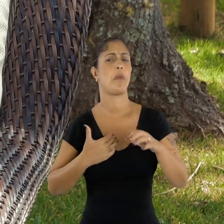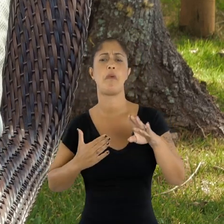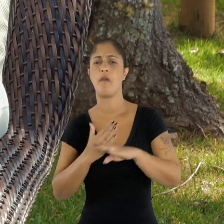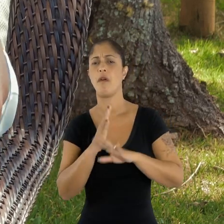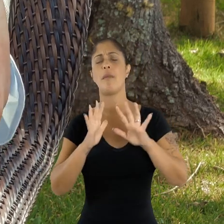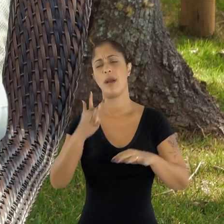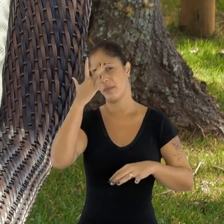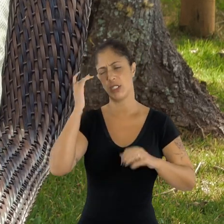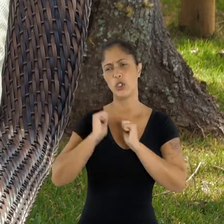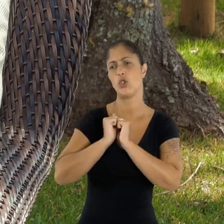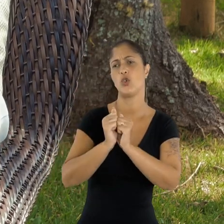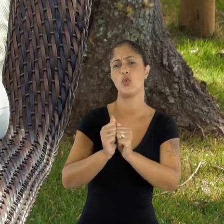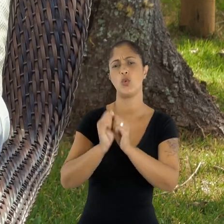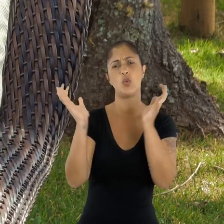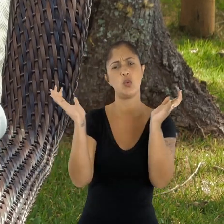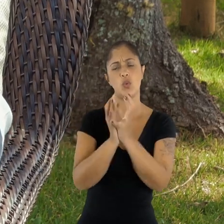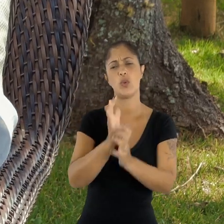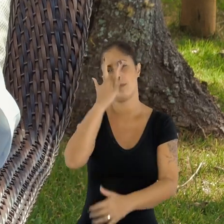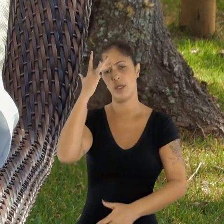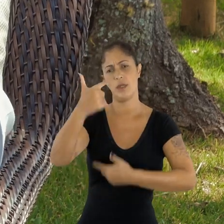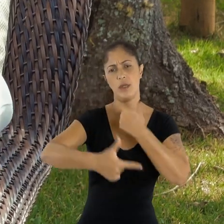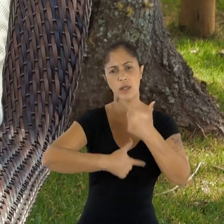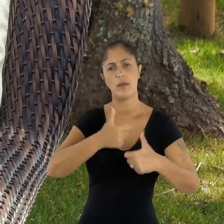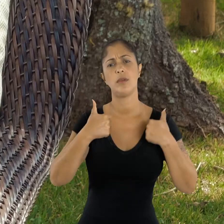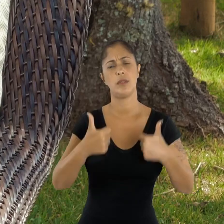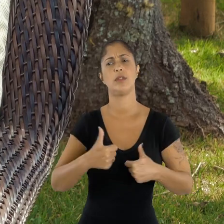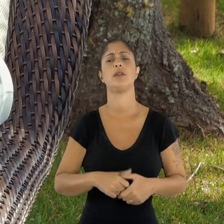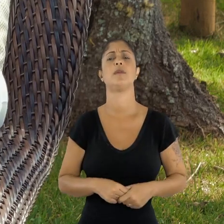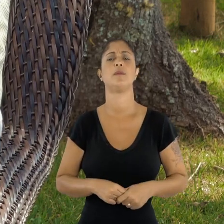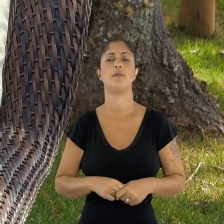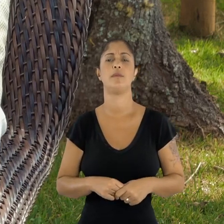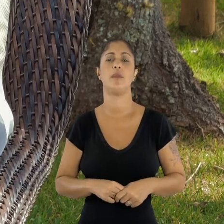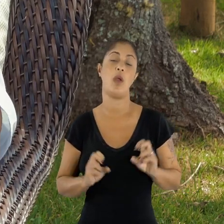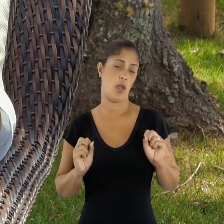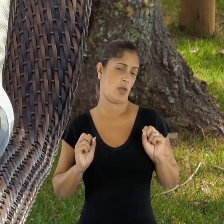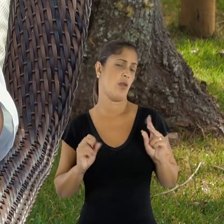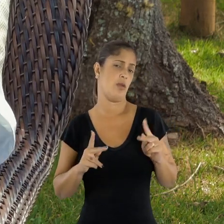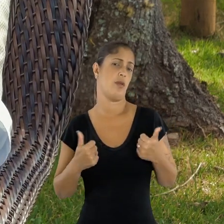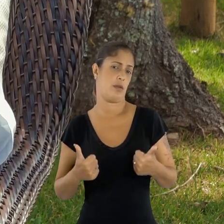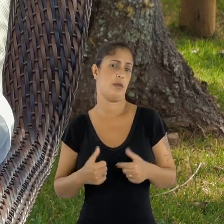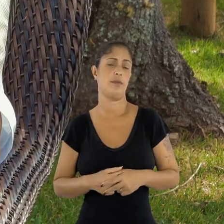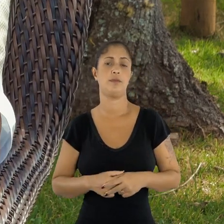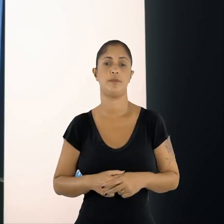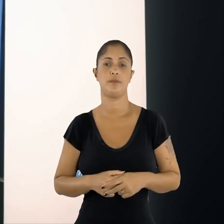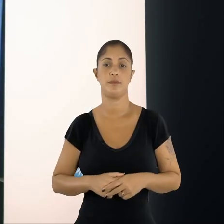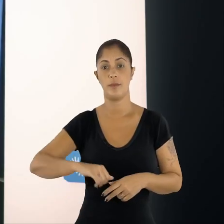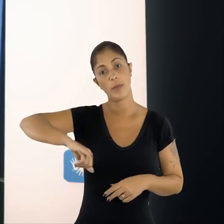vou para lá, mas eu preciso levar gente, né, comprometida e quero que você vá, não sei o quê. Nós discutimos, bom, estamos